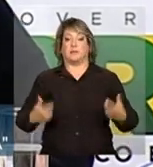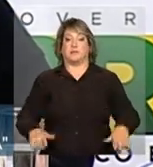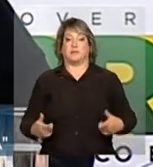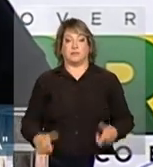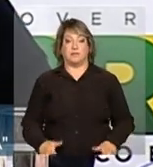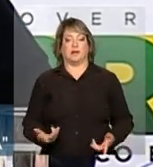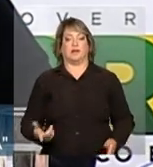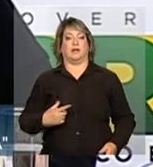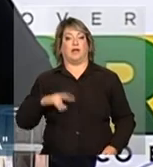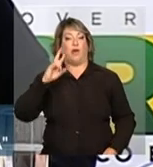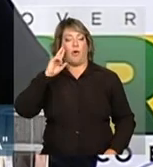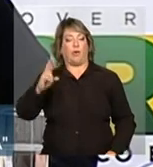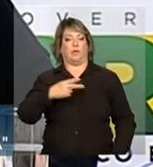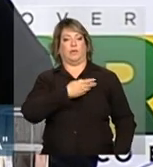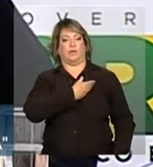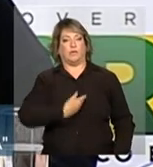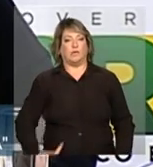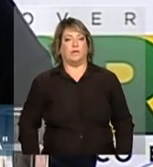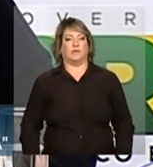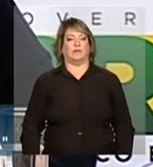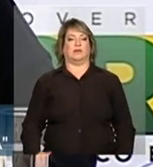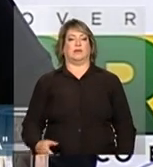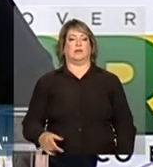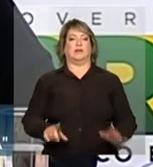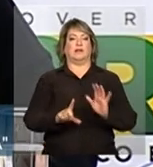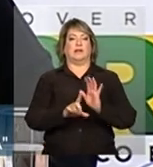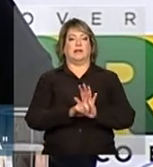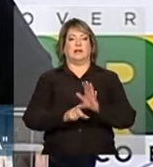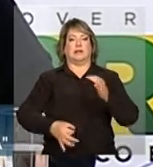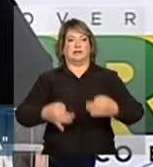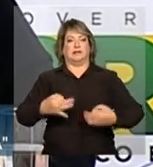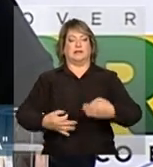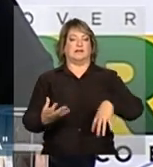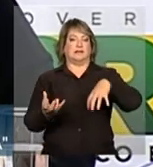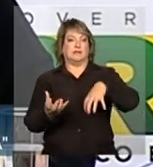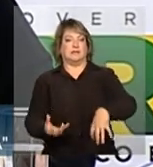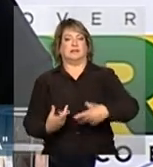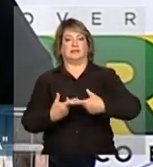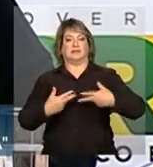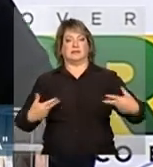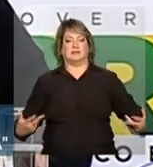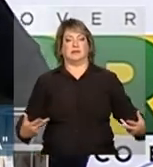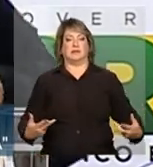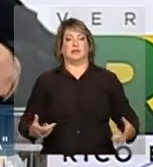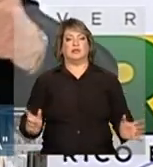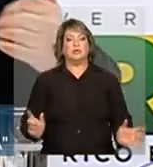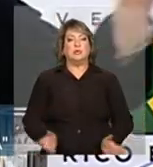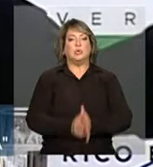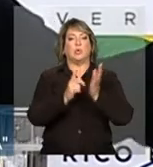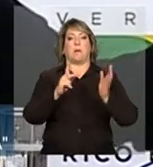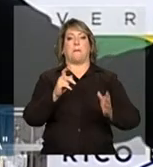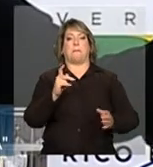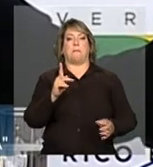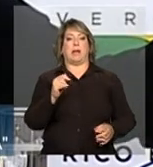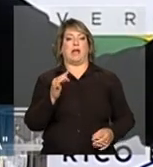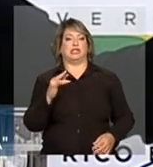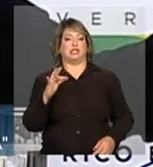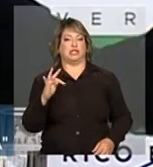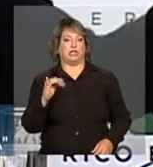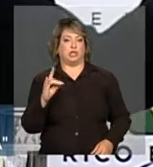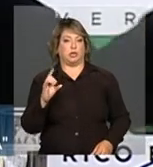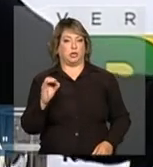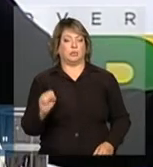de legisladores, dos partidos, dos jornalistas, ou seja, nós fomos